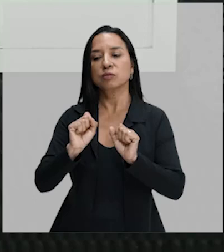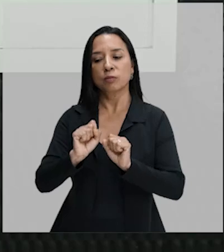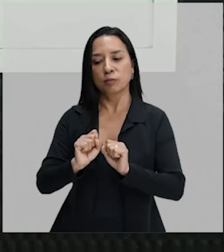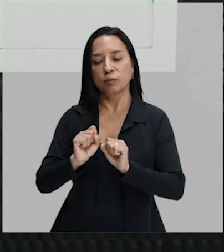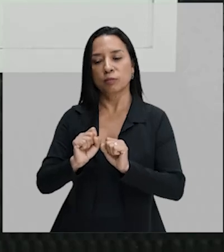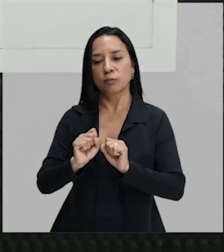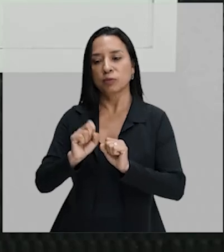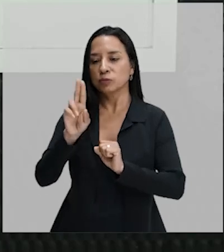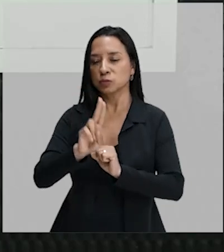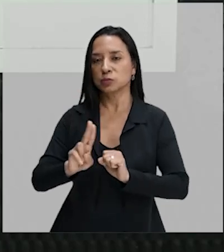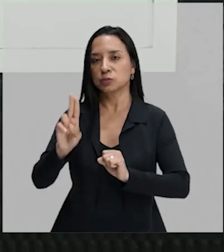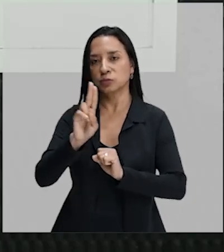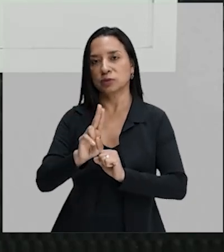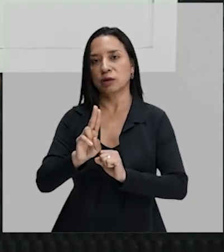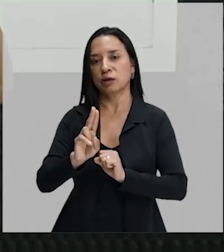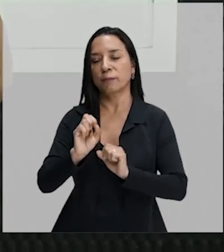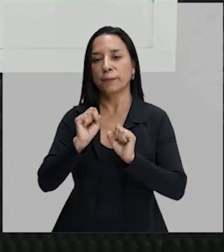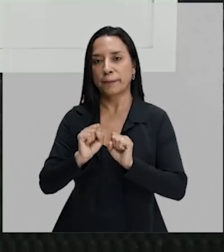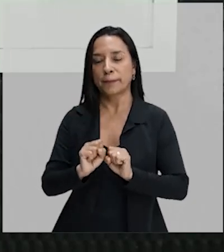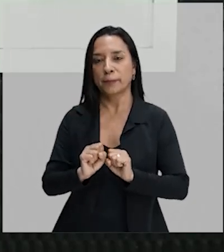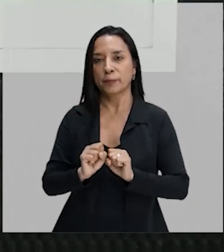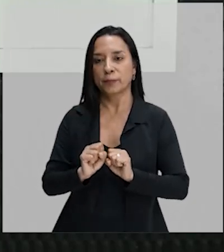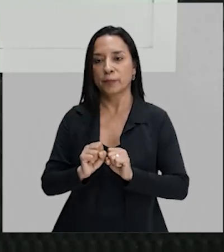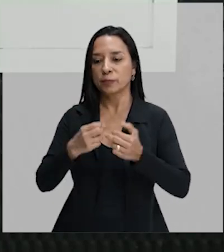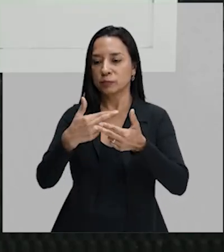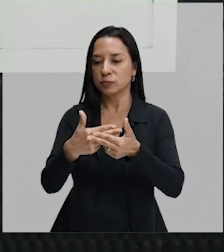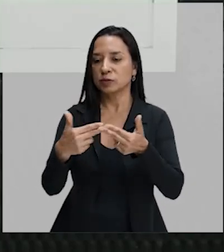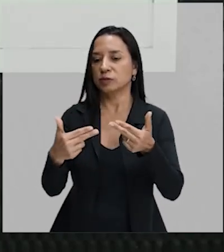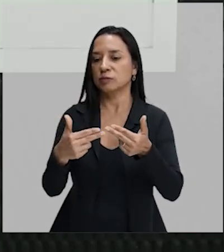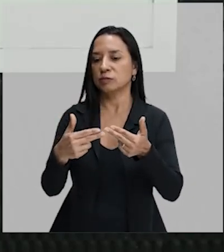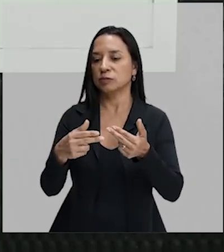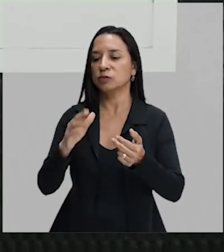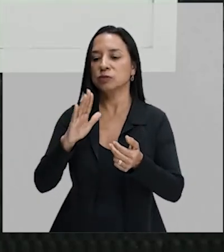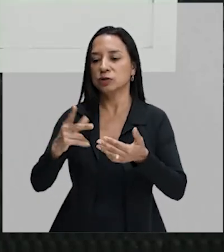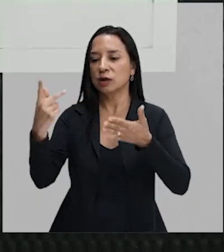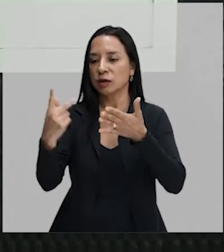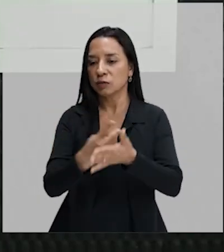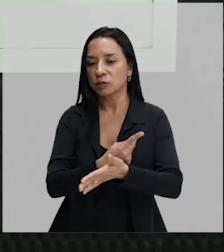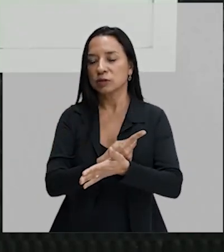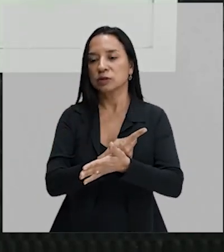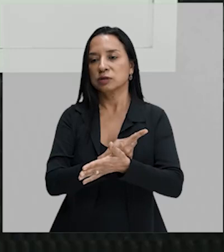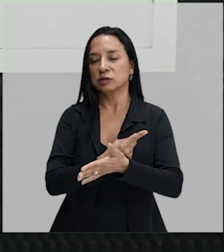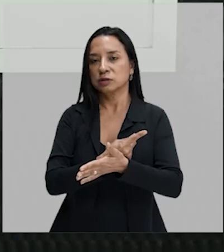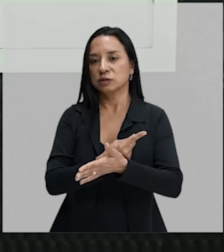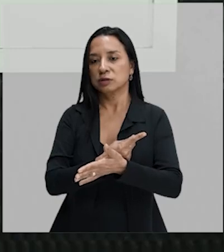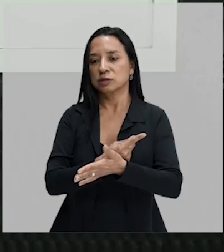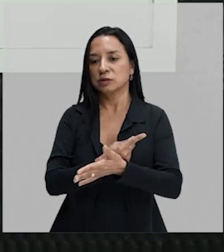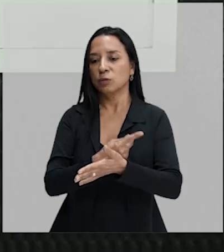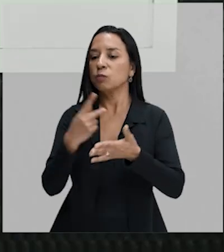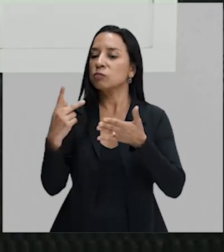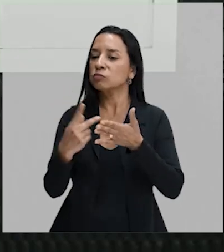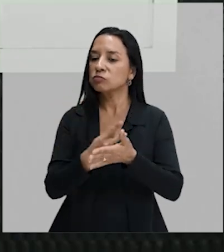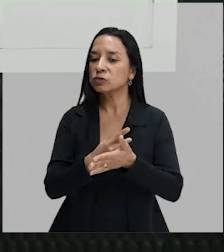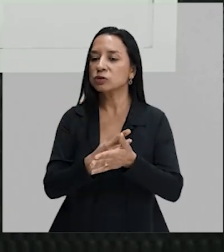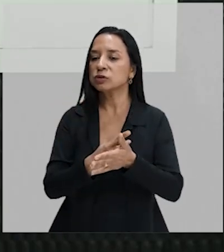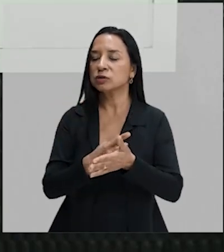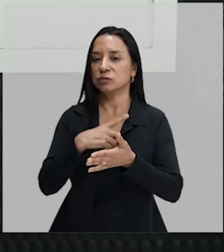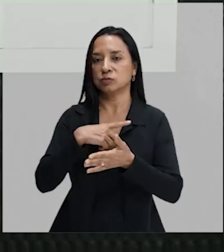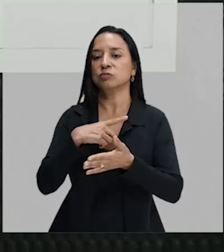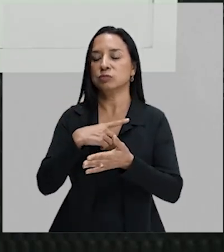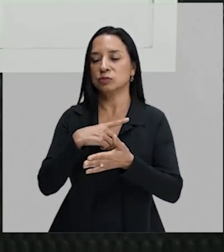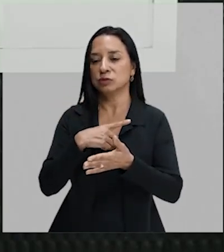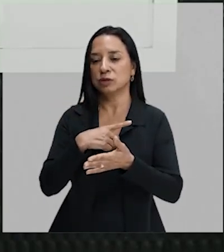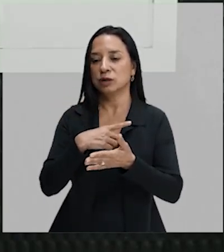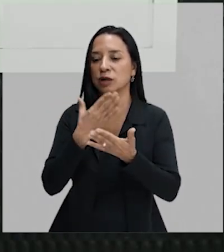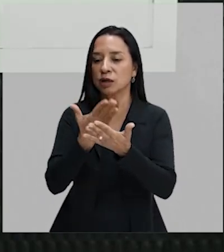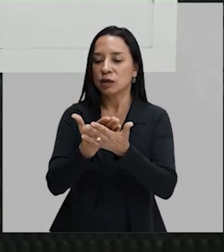pegar, ou seja, você pode pegar elementos que já aconteceram, fenômenos que já ocorreram, estudos que já foram